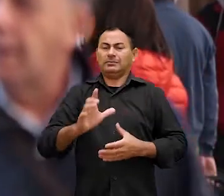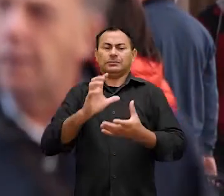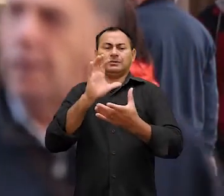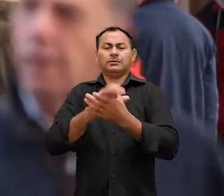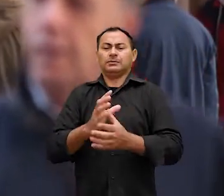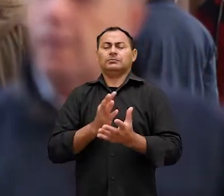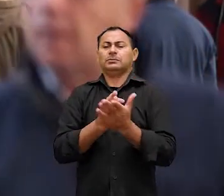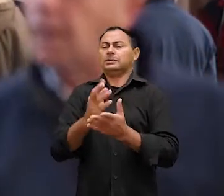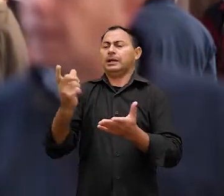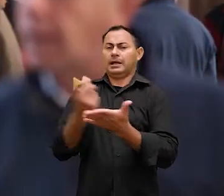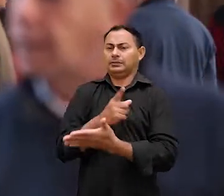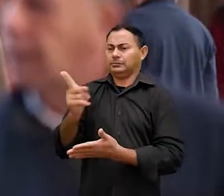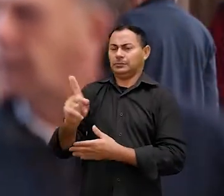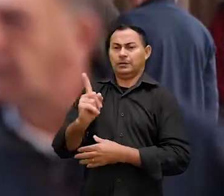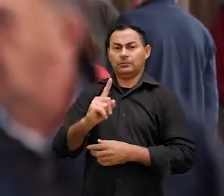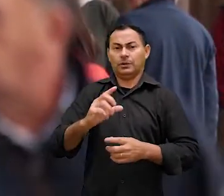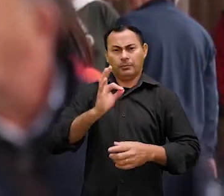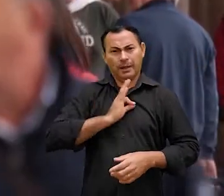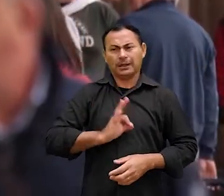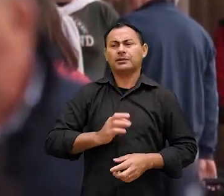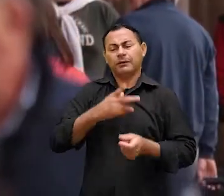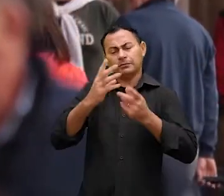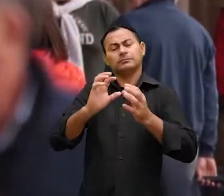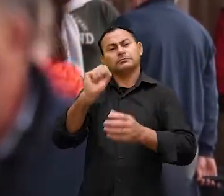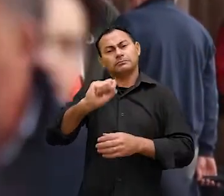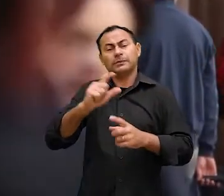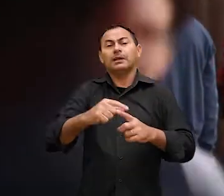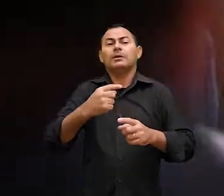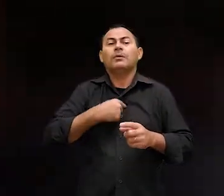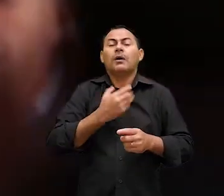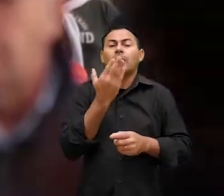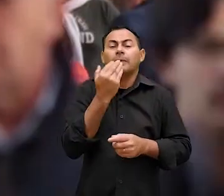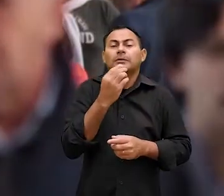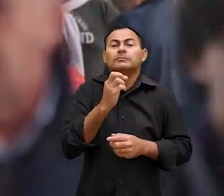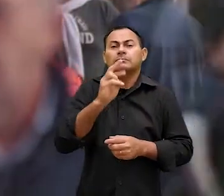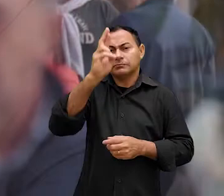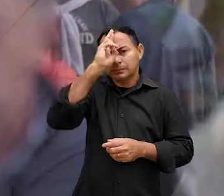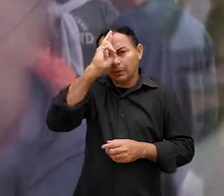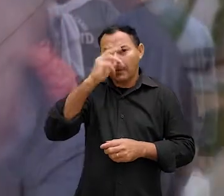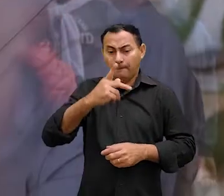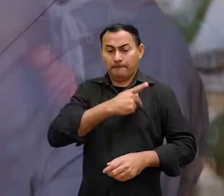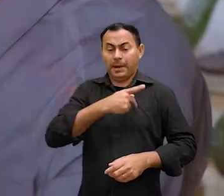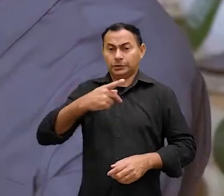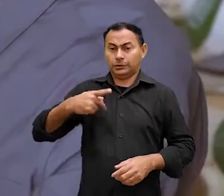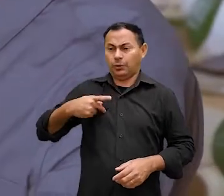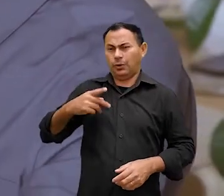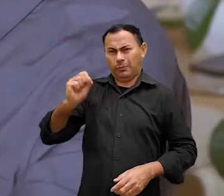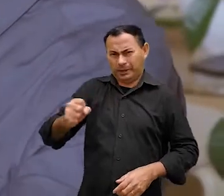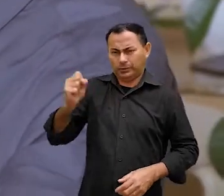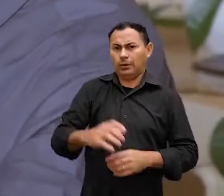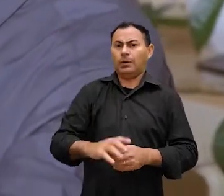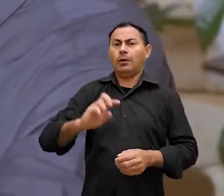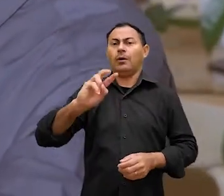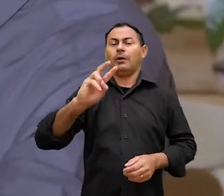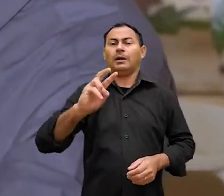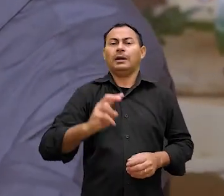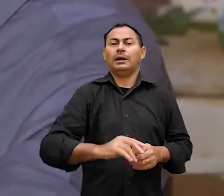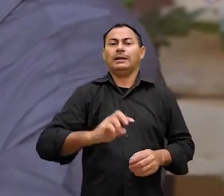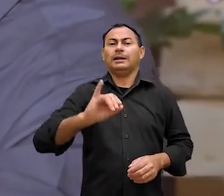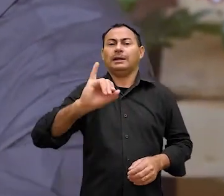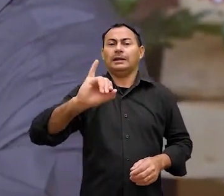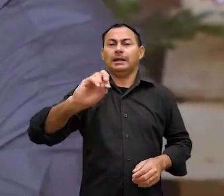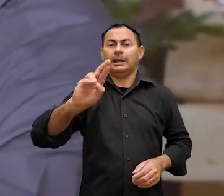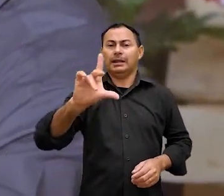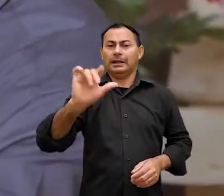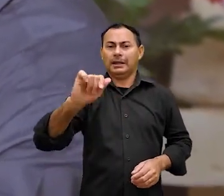algo de errado com eles. Uma vez estava almoçando com um pastor irlandês. Ele tinha, na época, 45 anos.